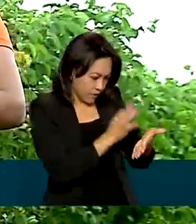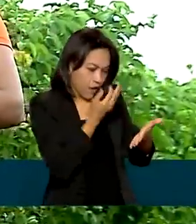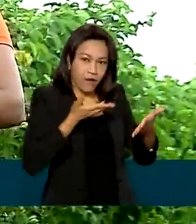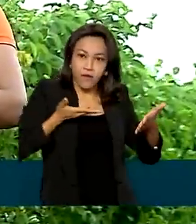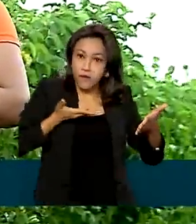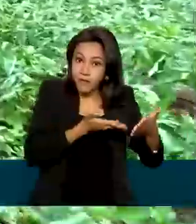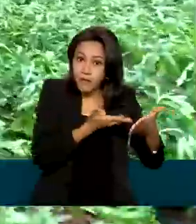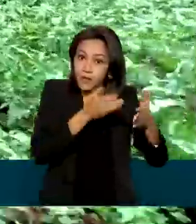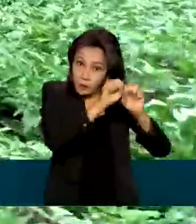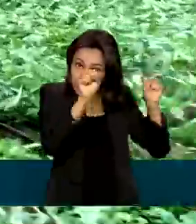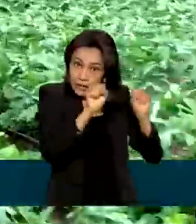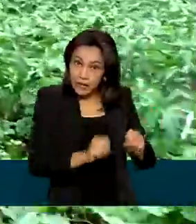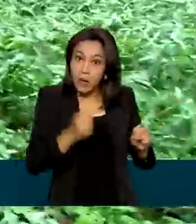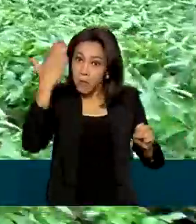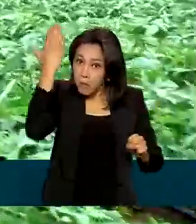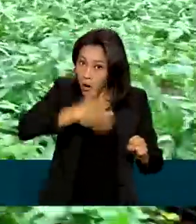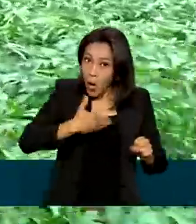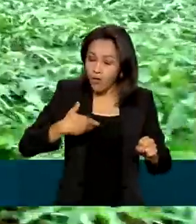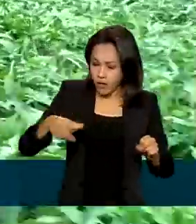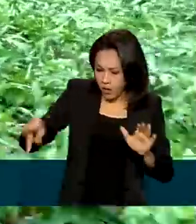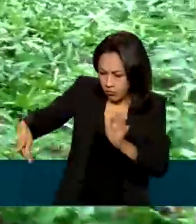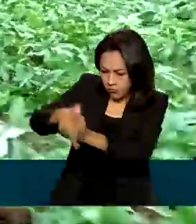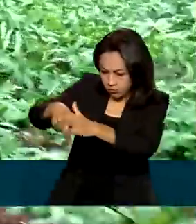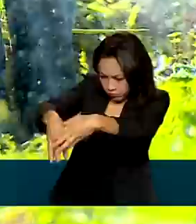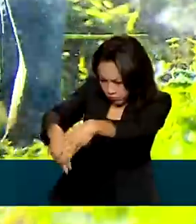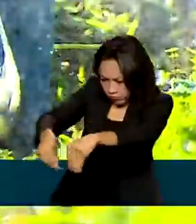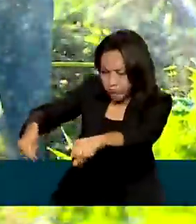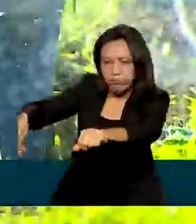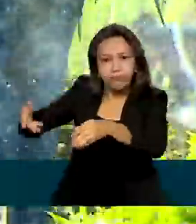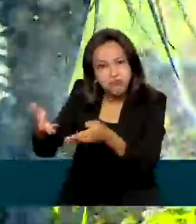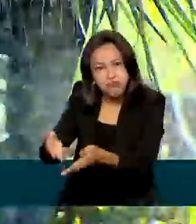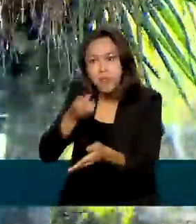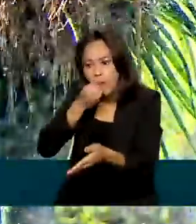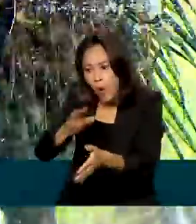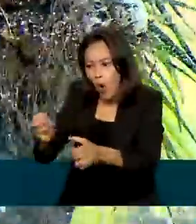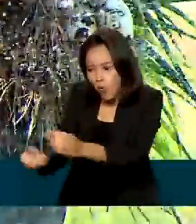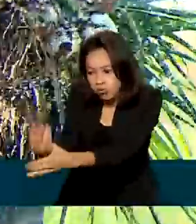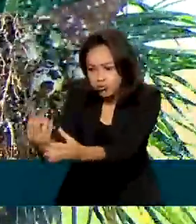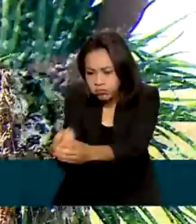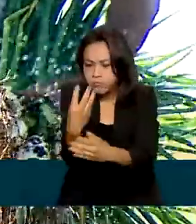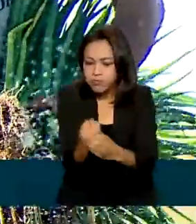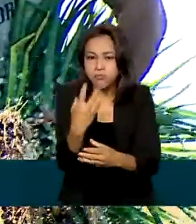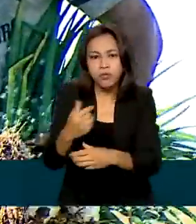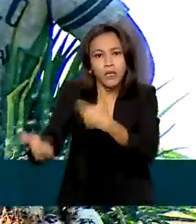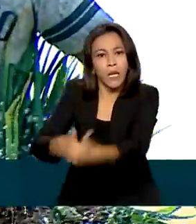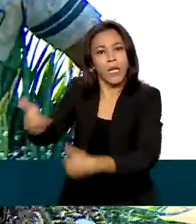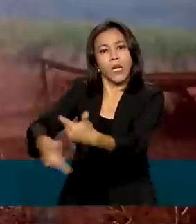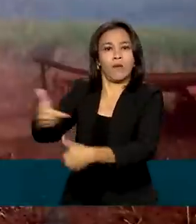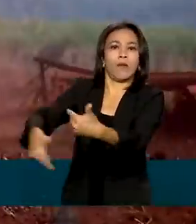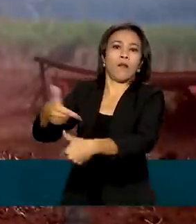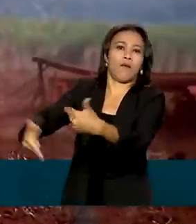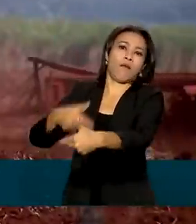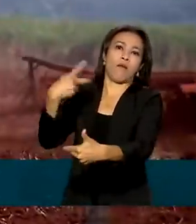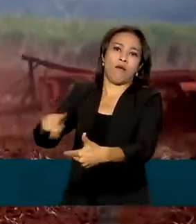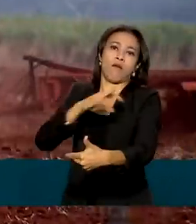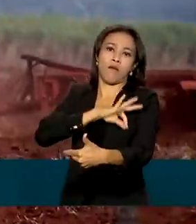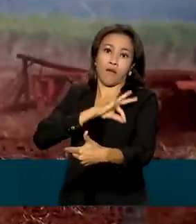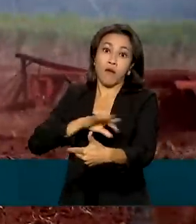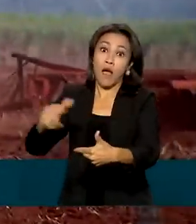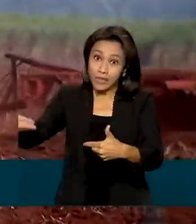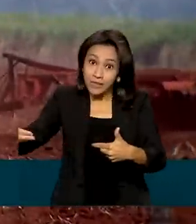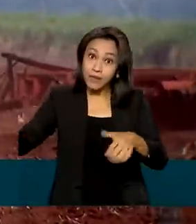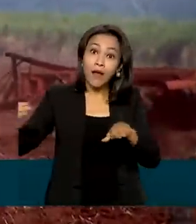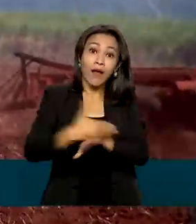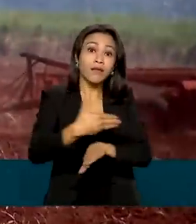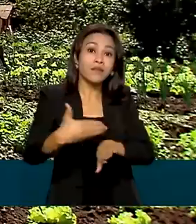comprova que é dono de uma terra produtiva e que gera renda. Assim, passa a ter acesso aos